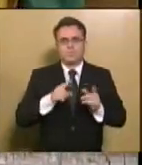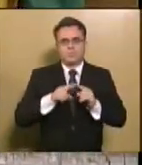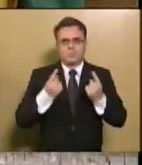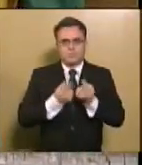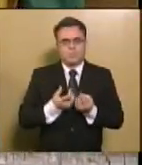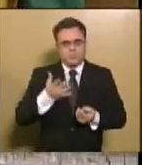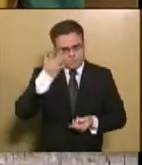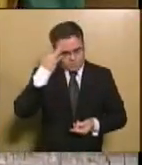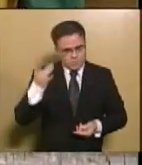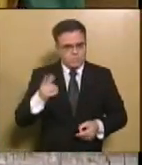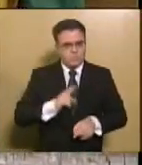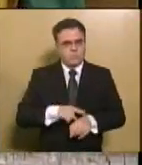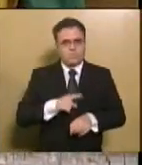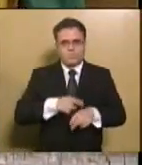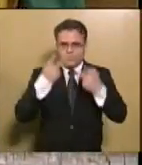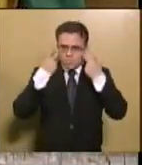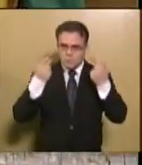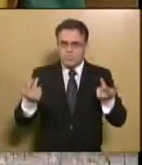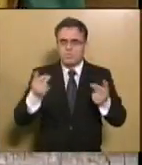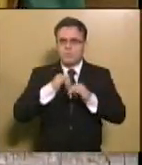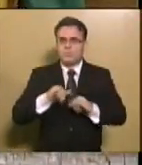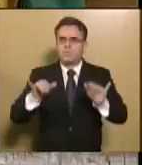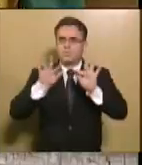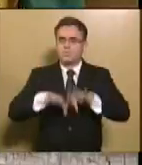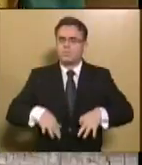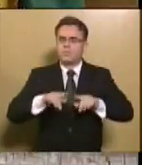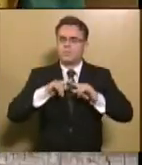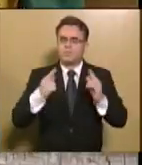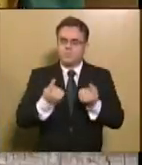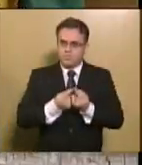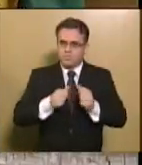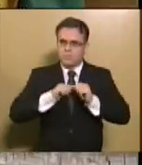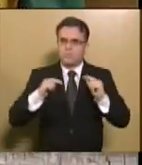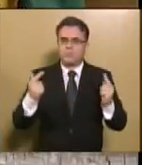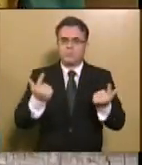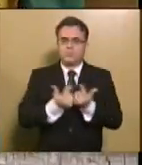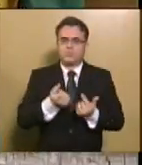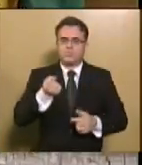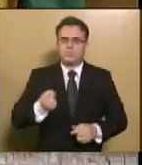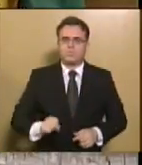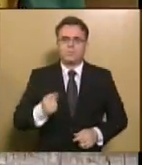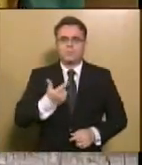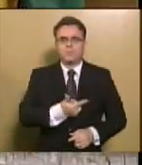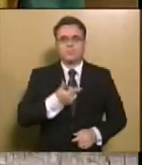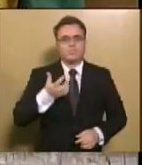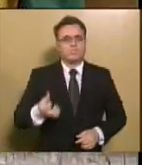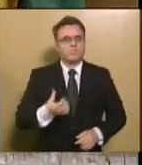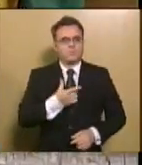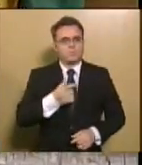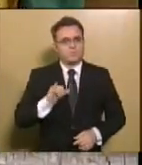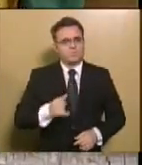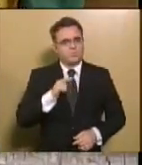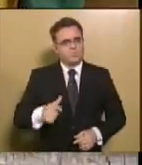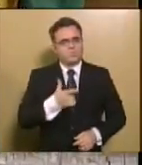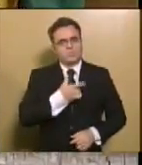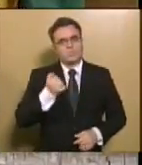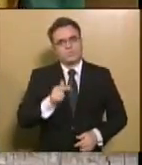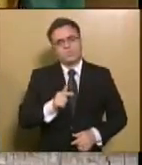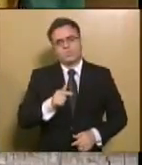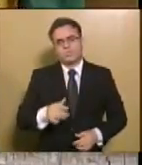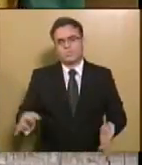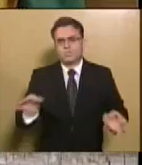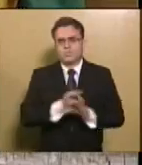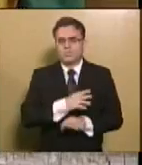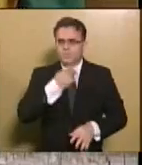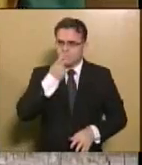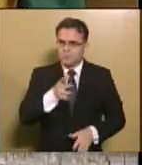no horário regimental e encerrou a sessão. Sala das sessões da Assembleia Legislativa do Estado de Sergipe, em 26 de junho de 2017.